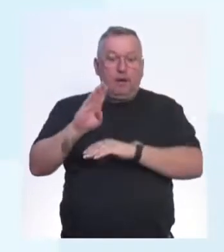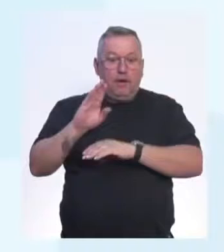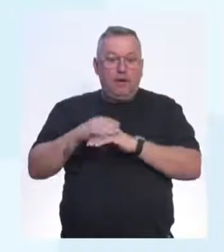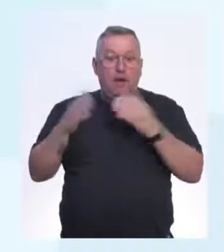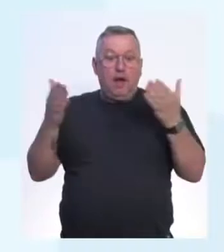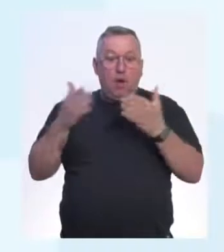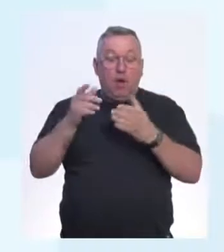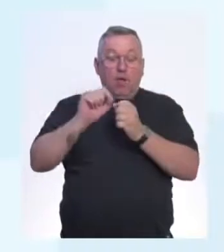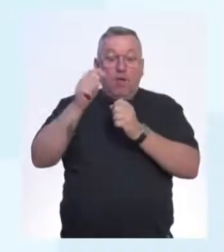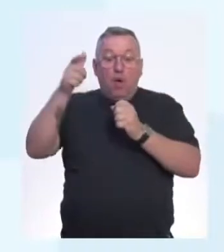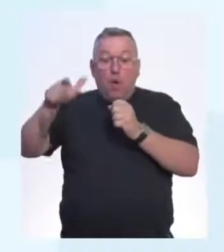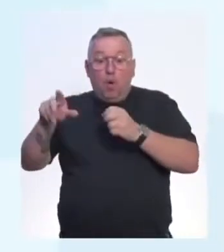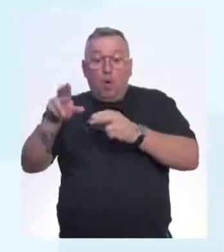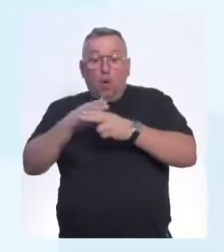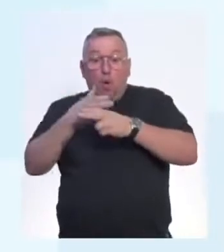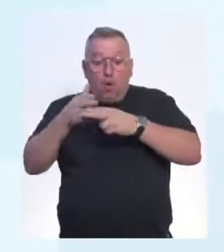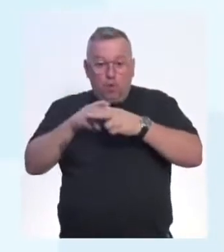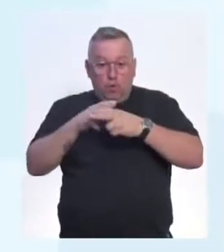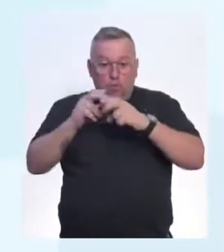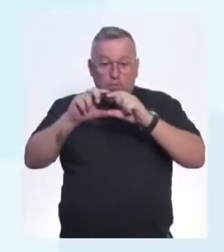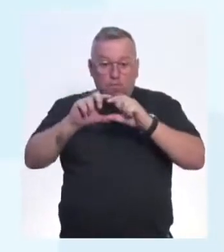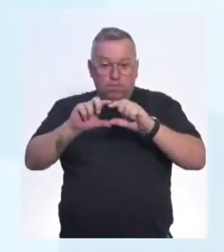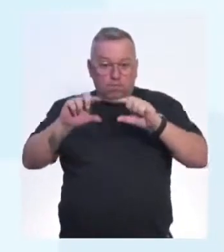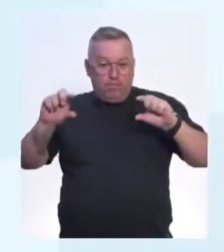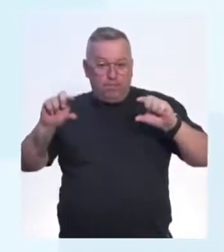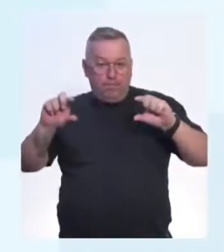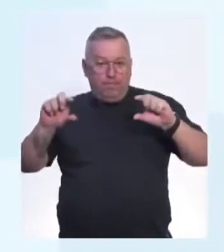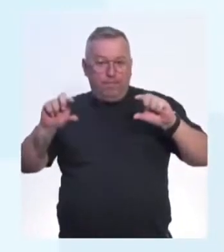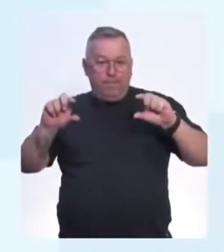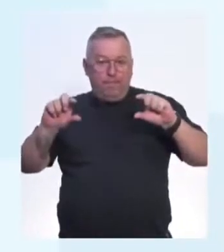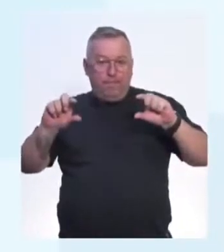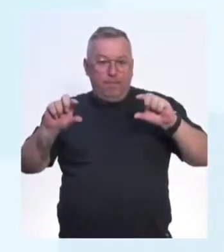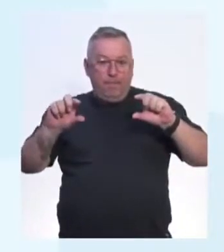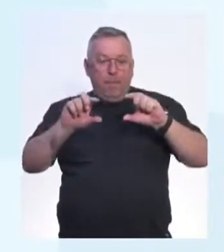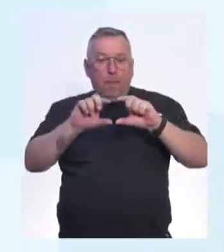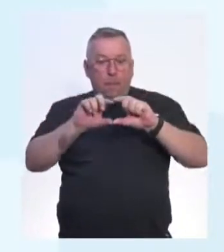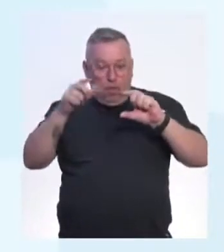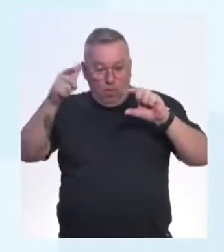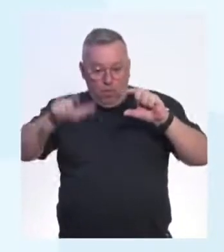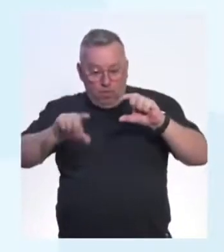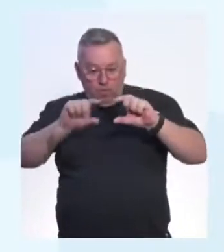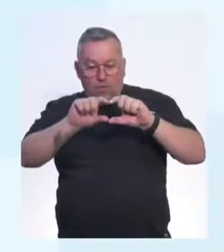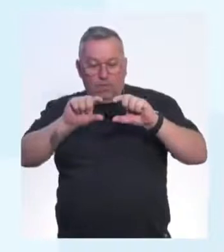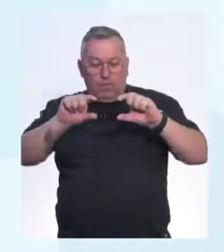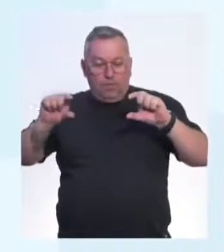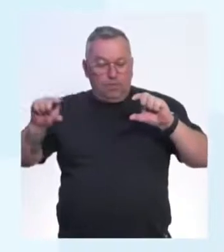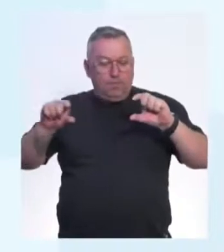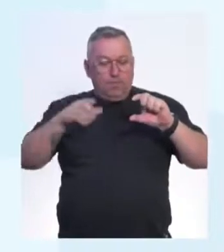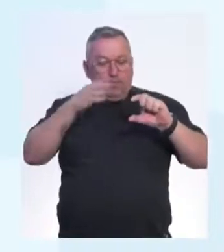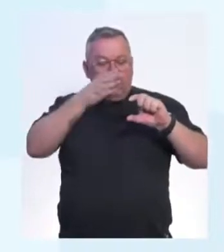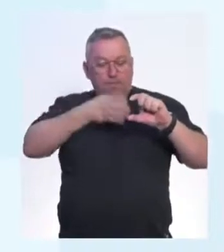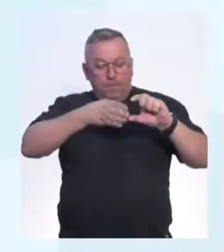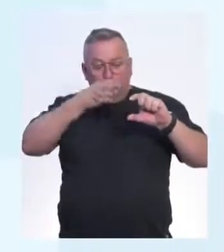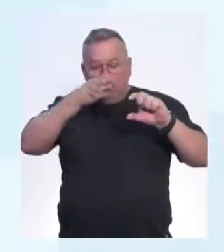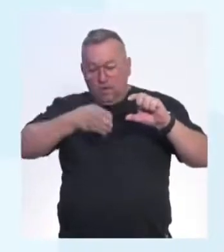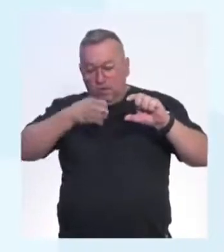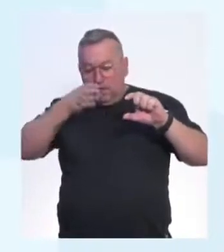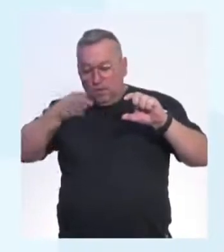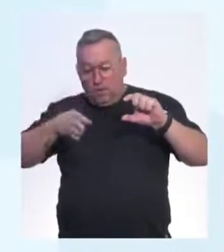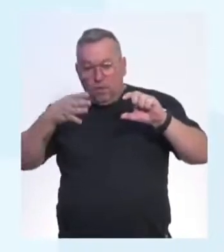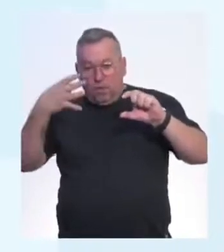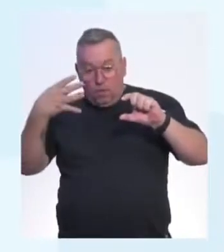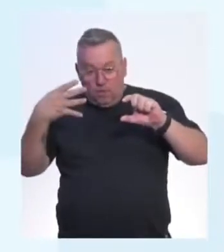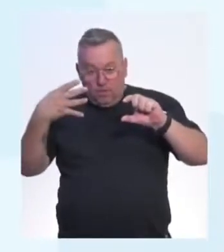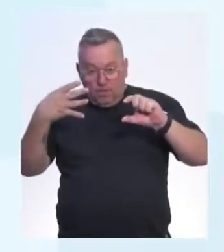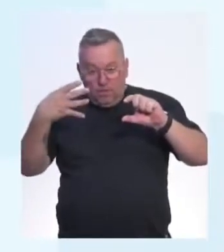vou pegar outra barra de chocolate, para vocês tentarem entender, tá? Então, eu peguei uma outra barra, dividi ela em 4